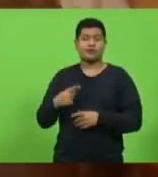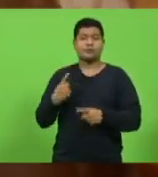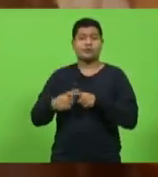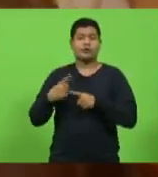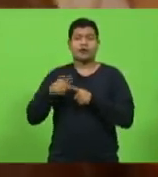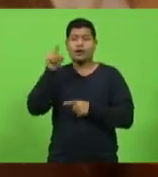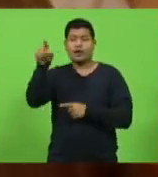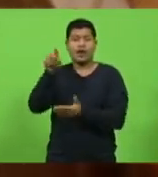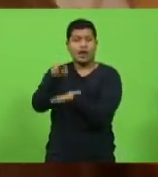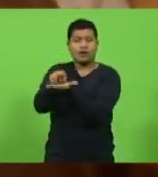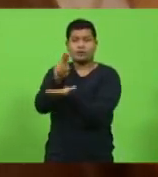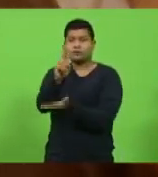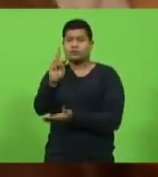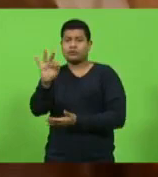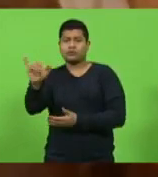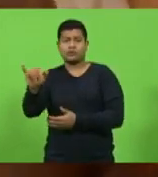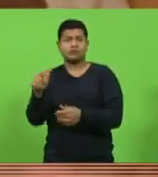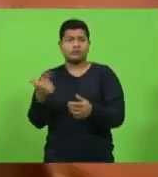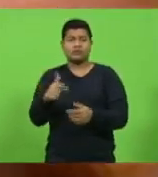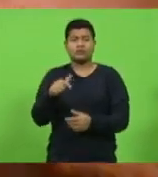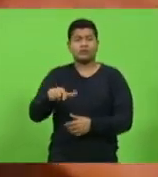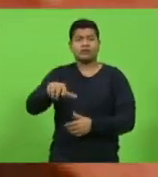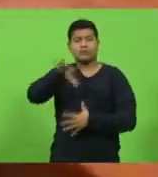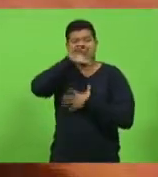havia oxigênio, não haviam